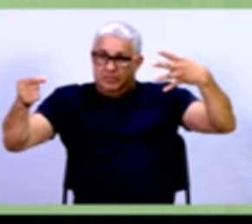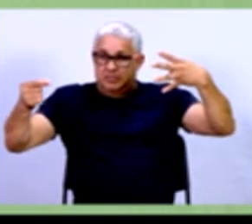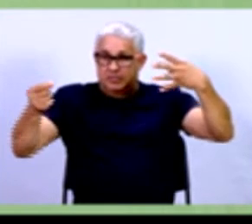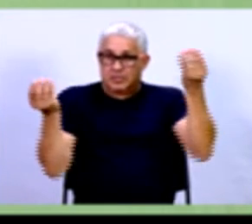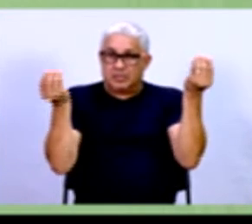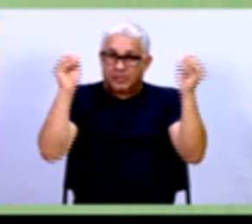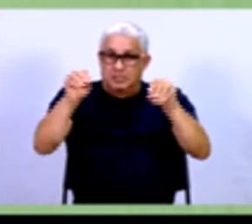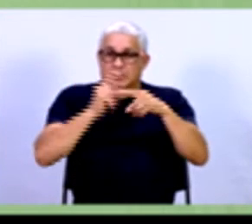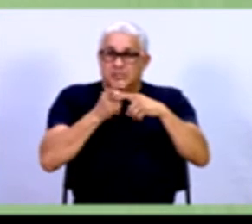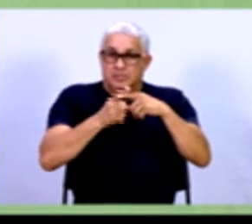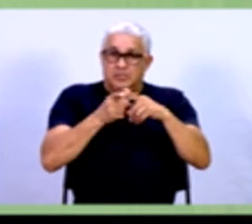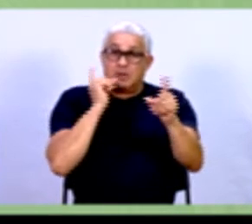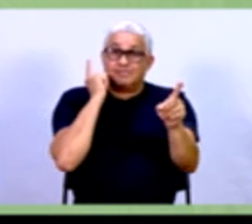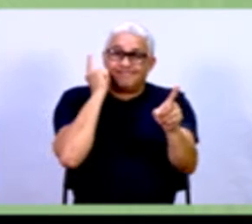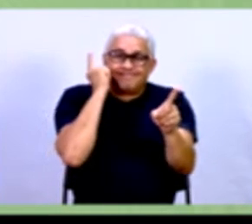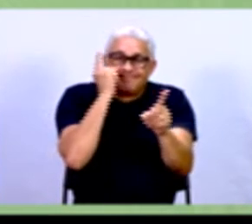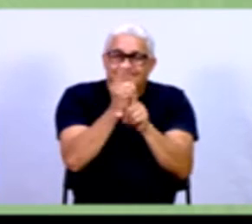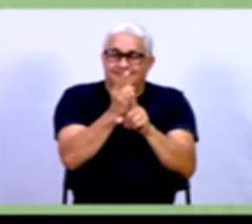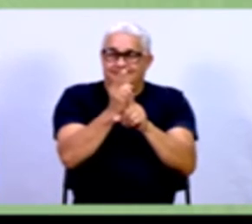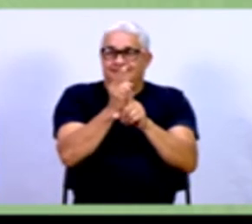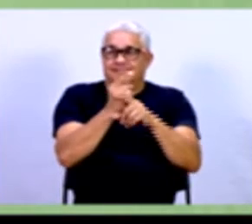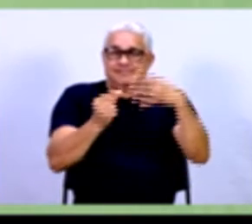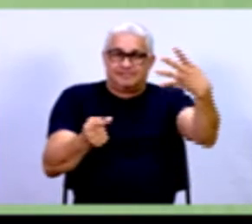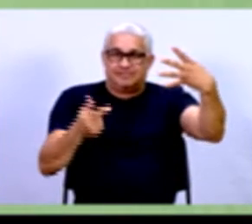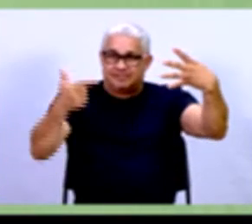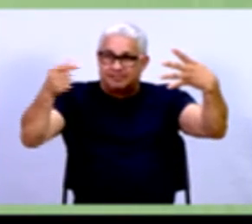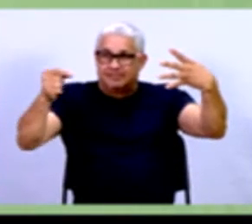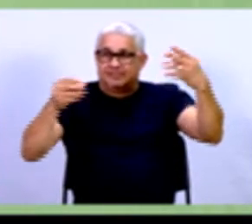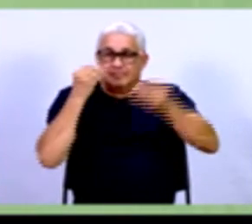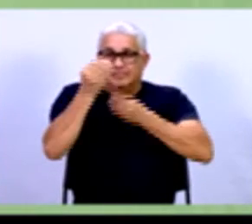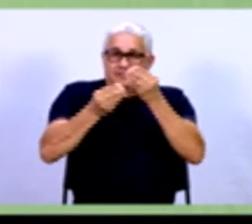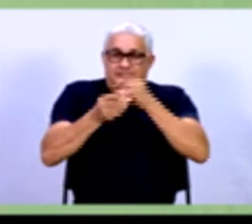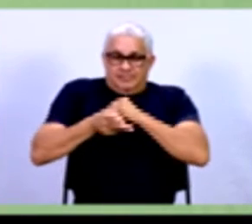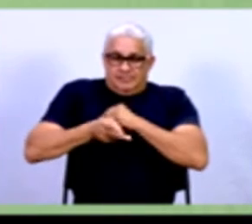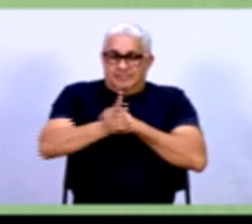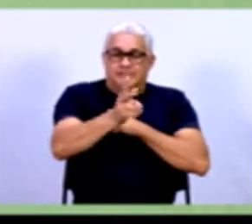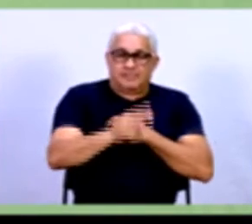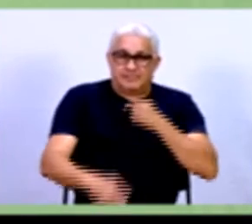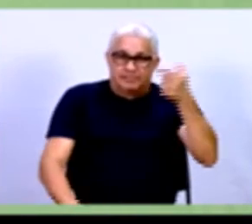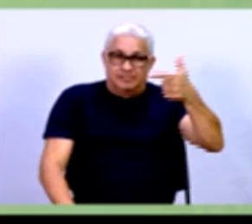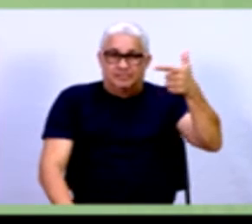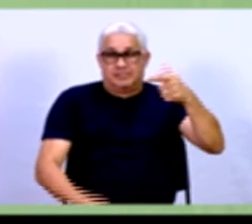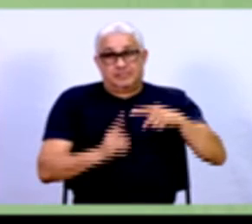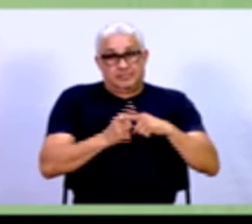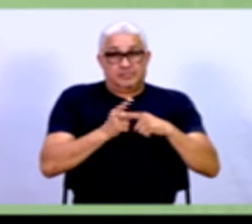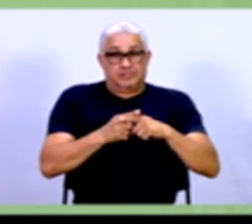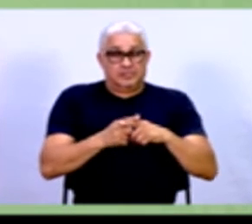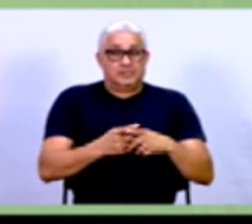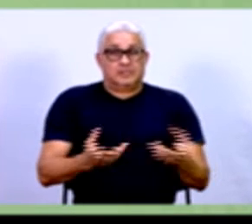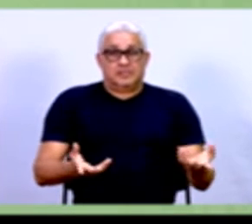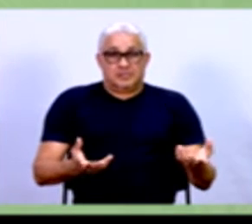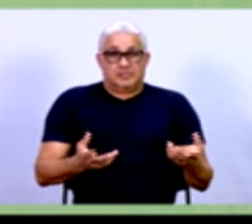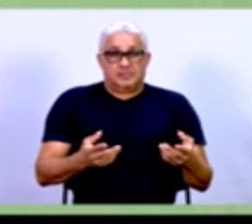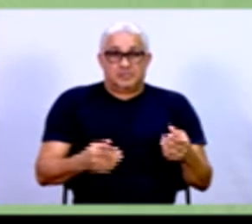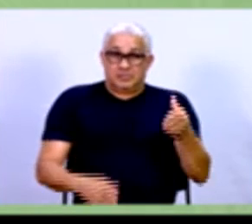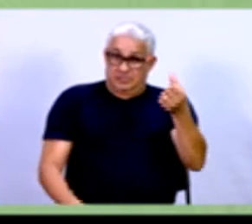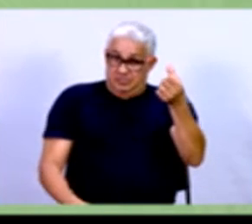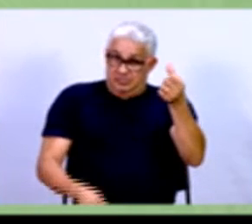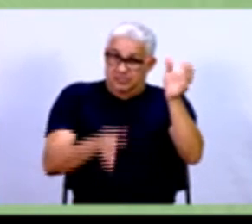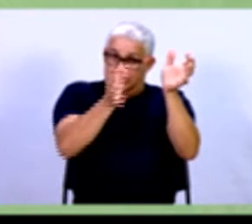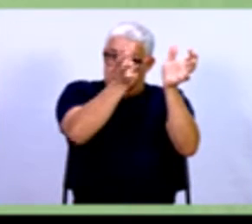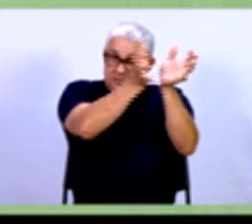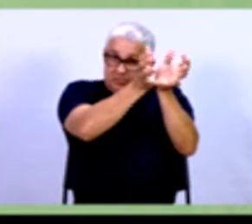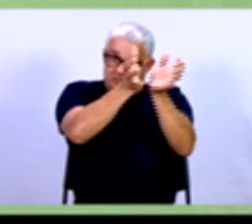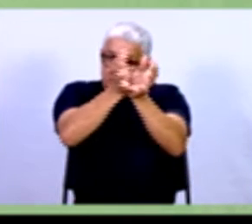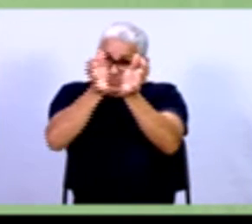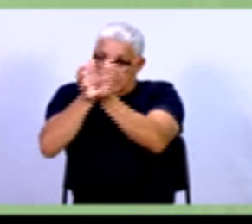porque a gente acabou de encontrar ele. Como que eu continuo agora na segunda? Porque a gente definiu que vão ser 6 classes, certo?